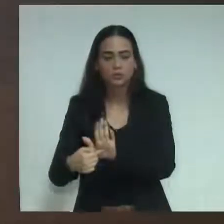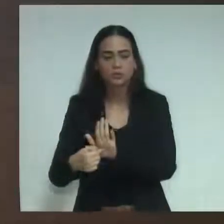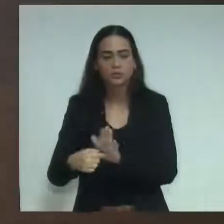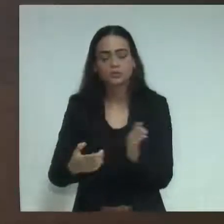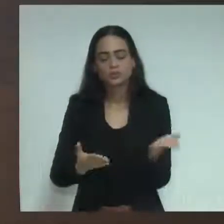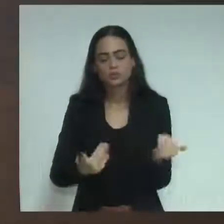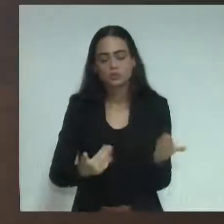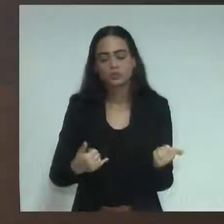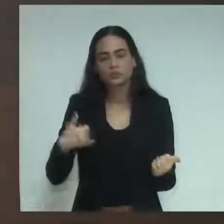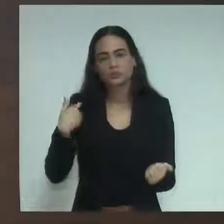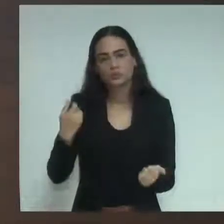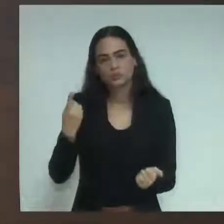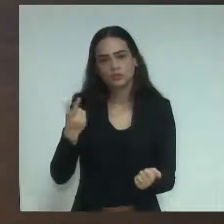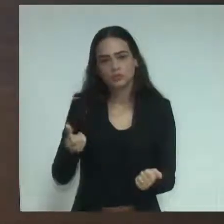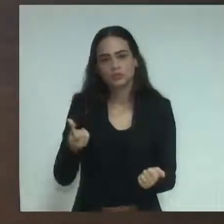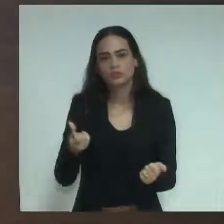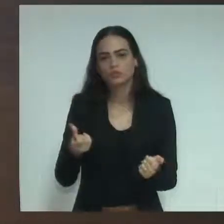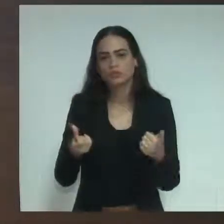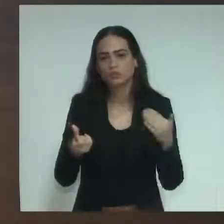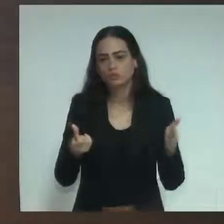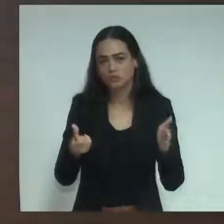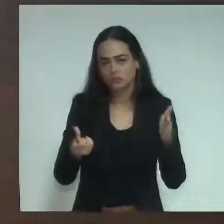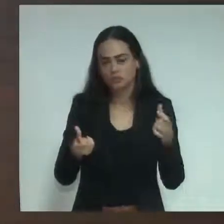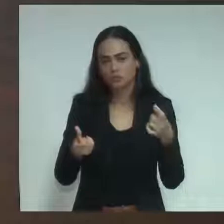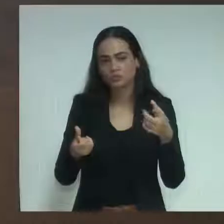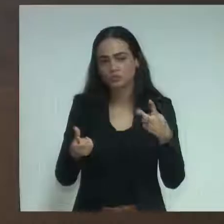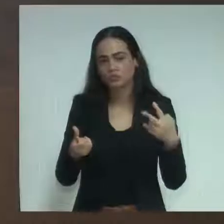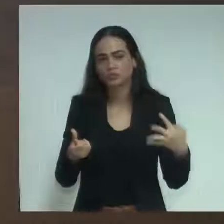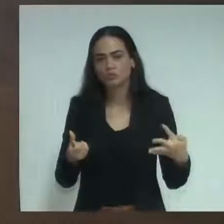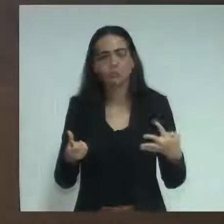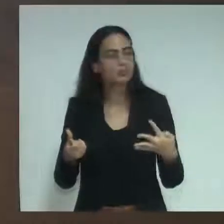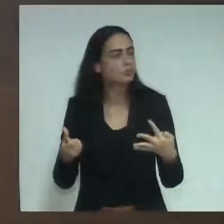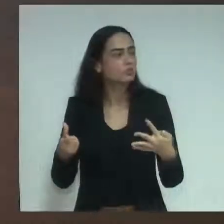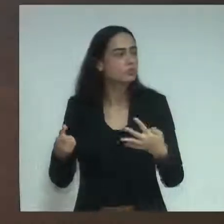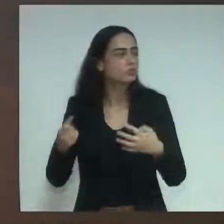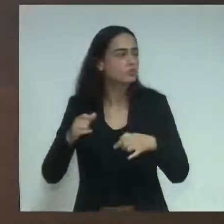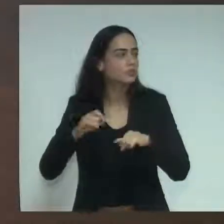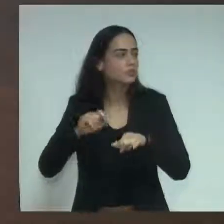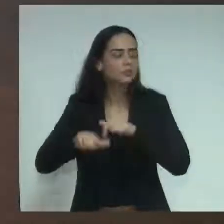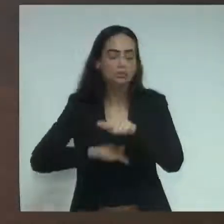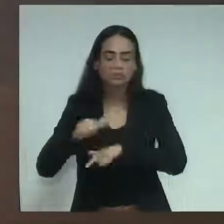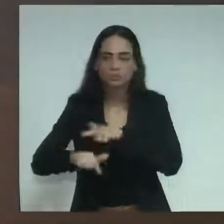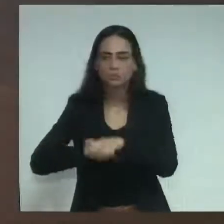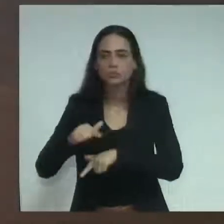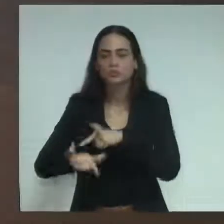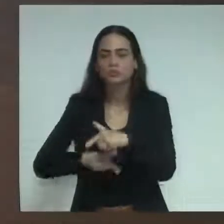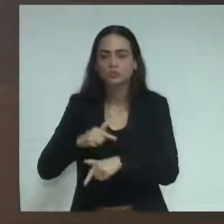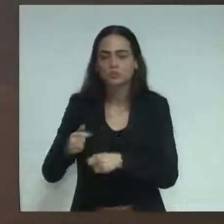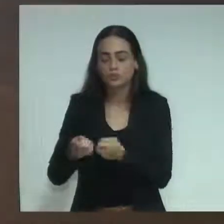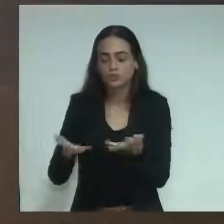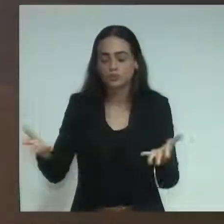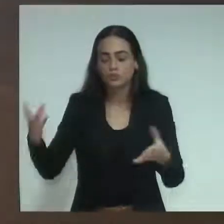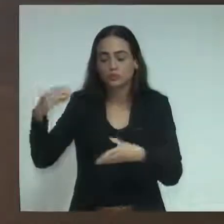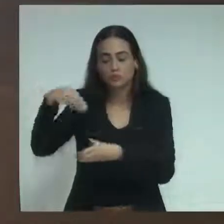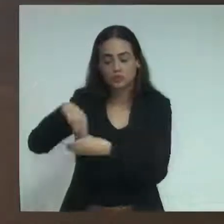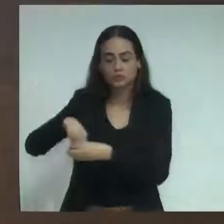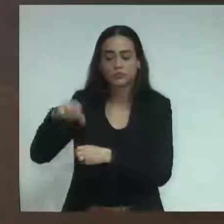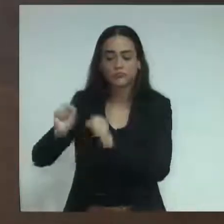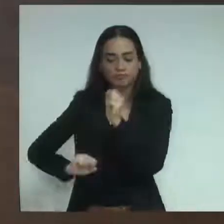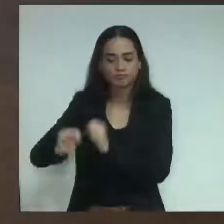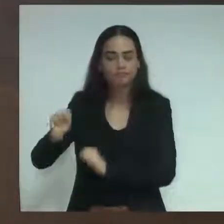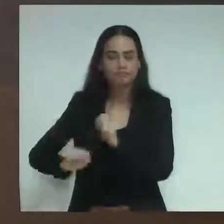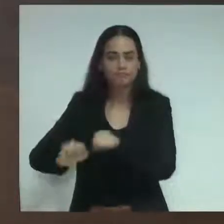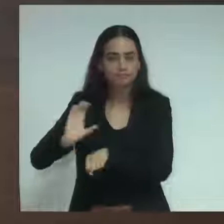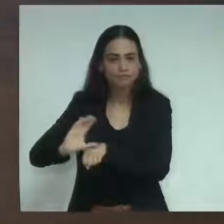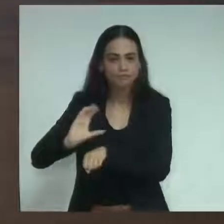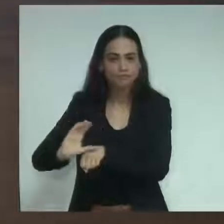24 anos no mercado de trabalho por meio de cursos de iniciação profissional oferecidos no próprio ambiente de trabalho da empresa. Então, qual